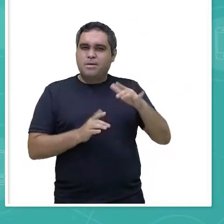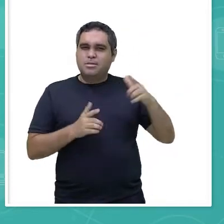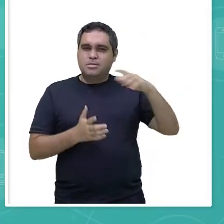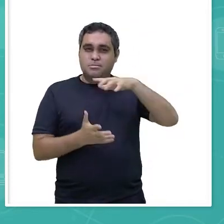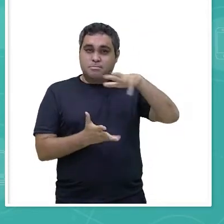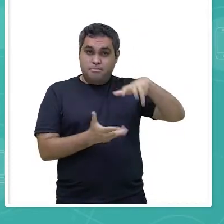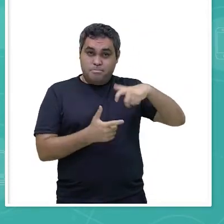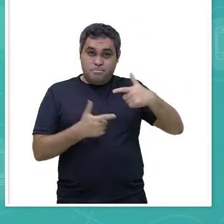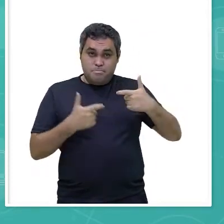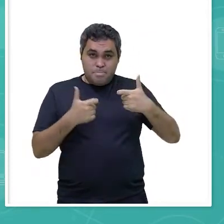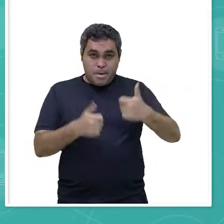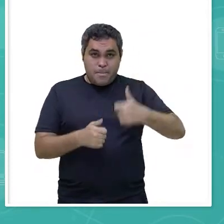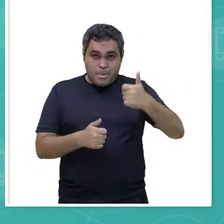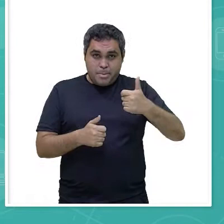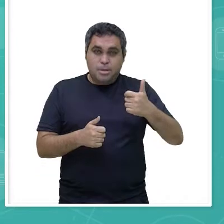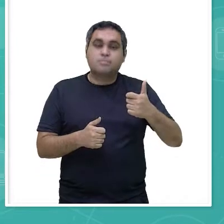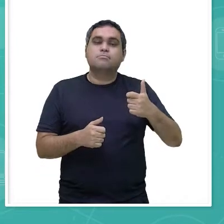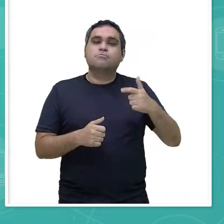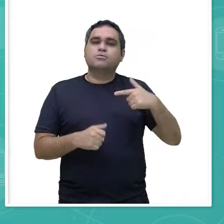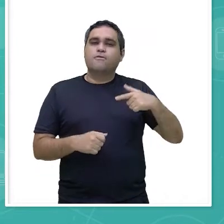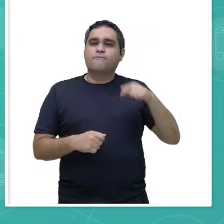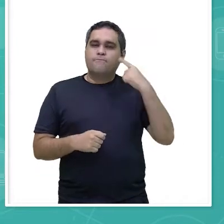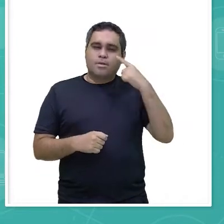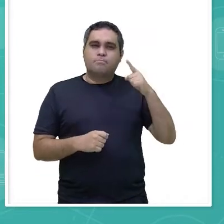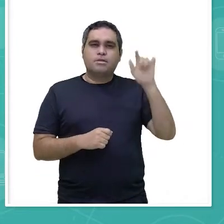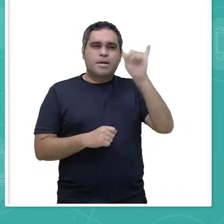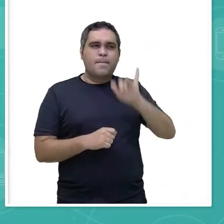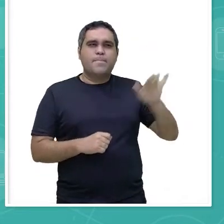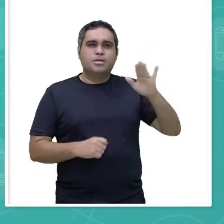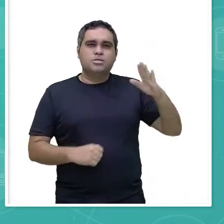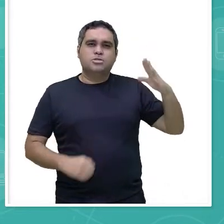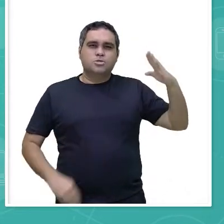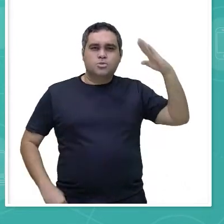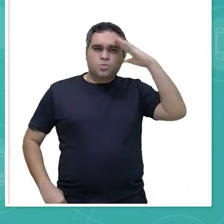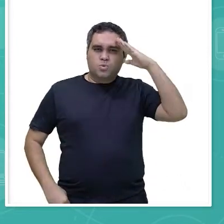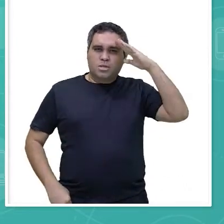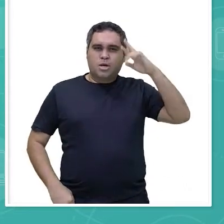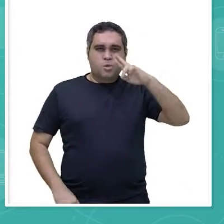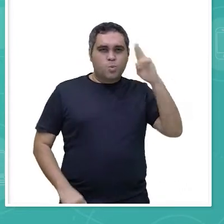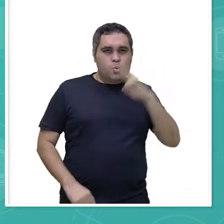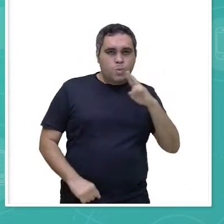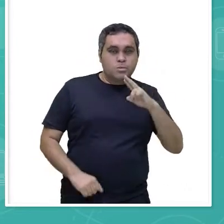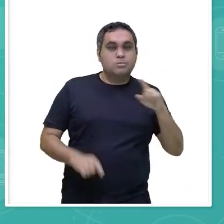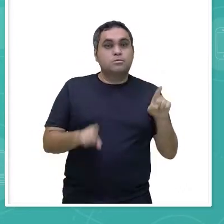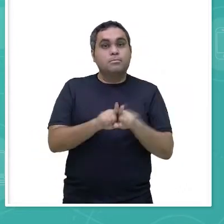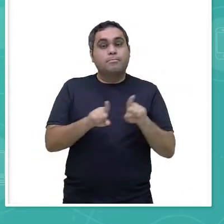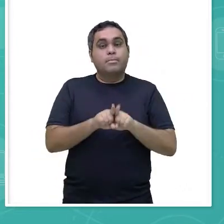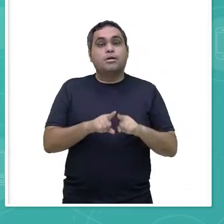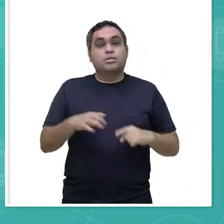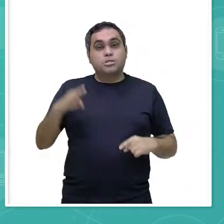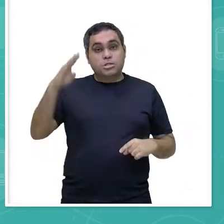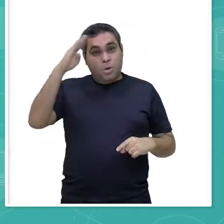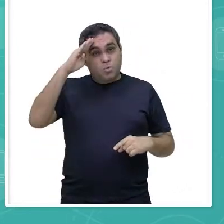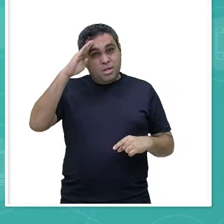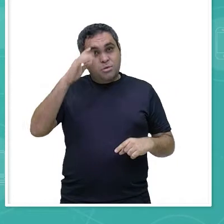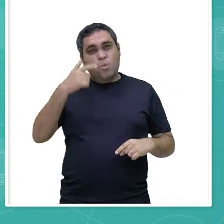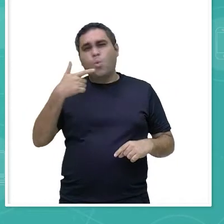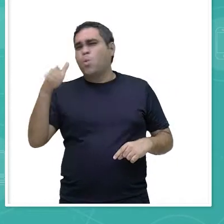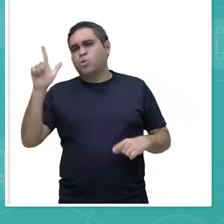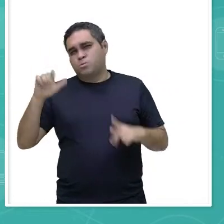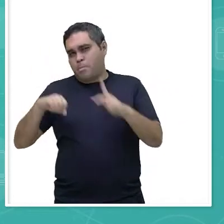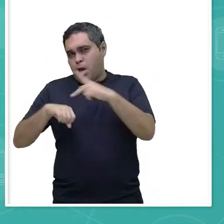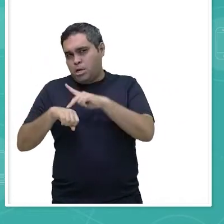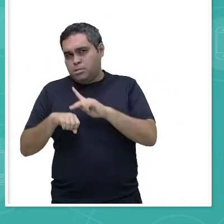exércitos. Se vocês pegarem a imagem de um soldado russo e de um outro soldado, vocês vão perceber uma diferença muito gritante em